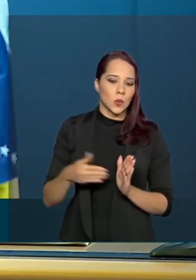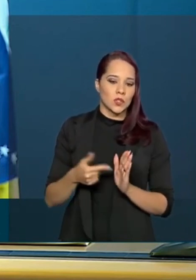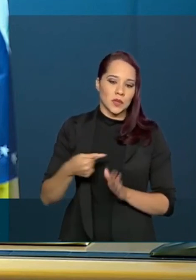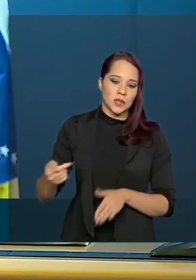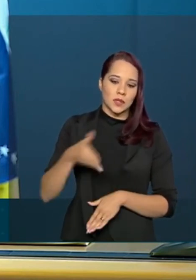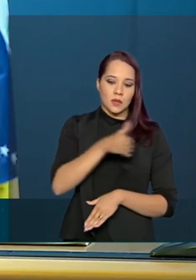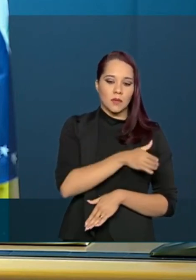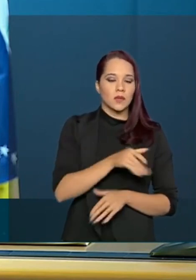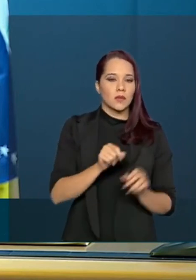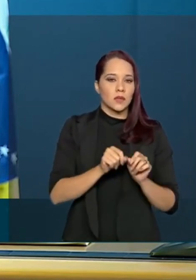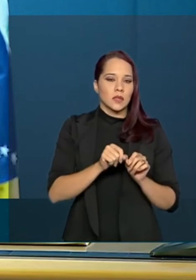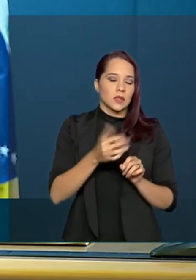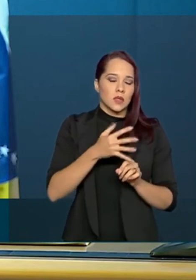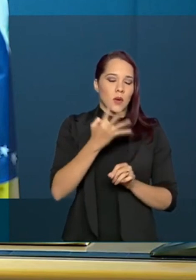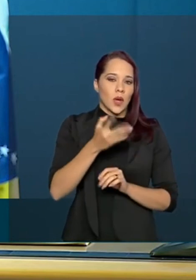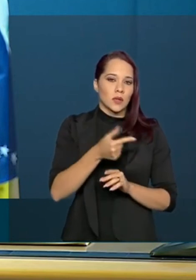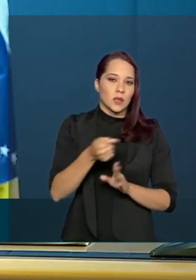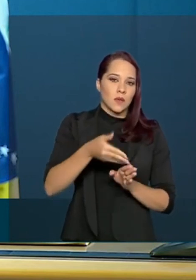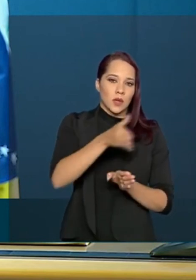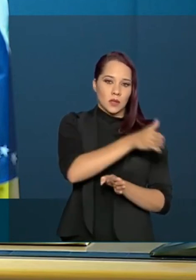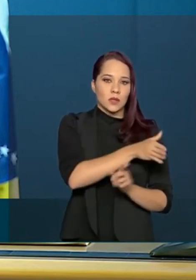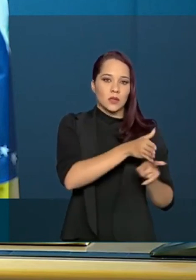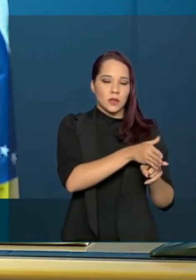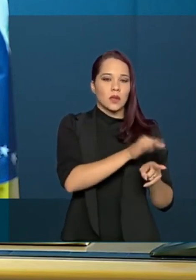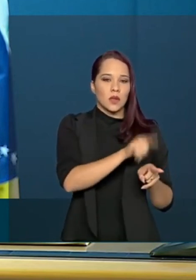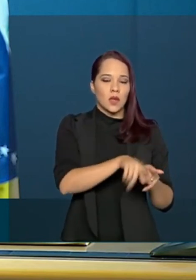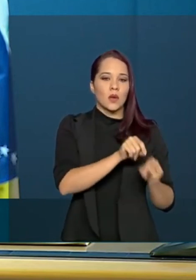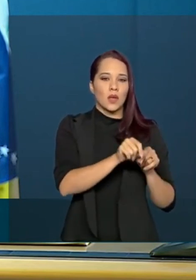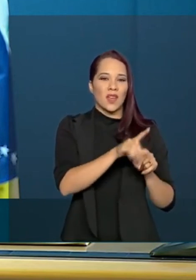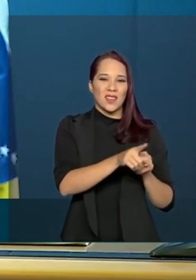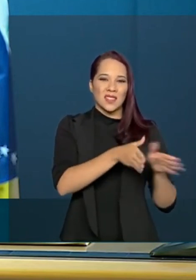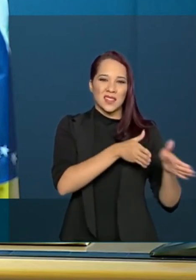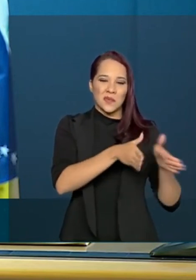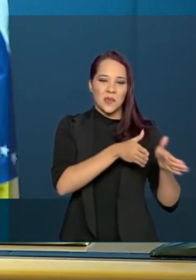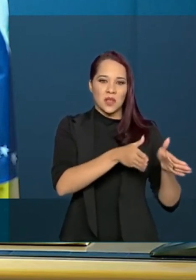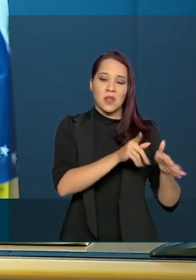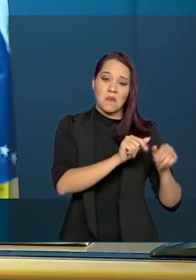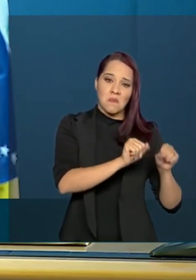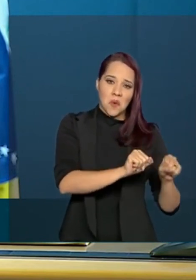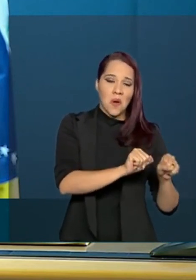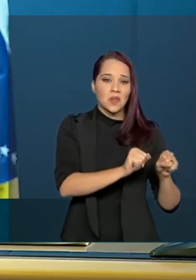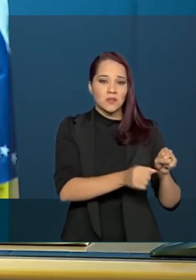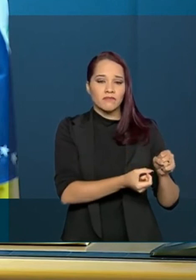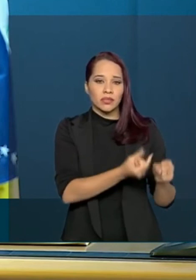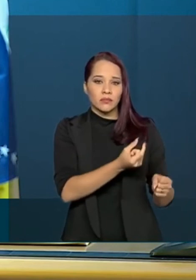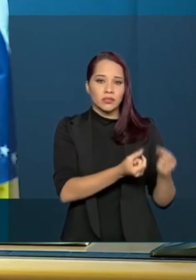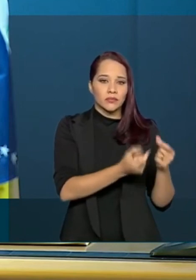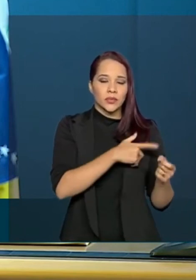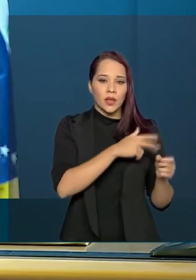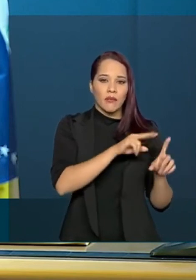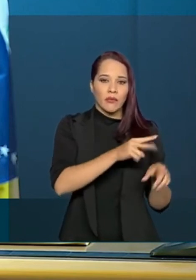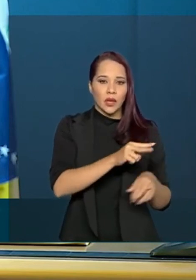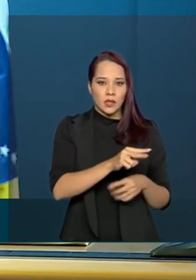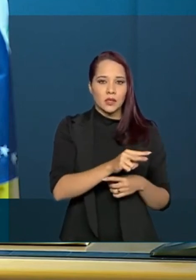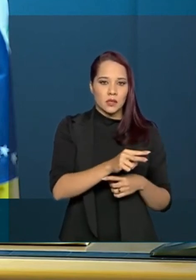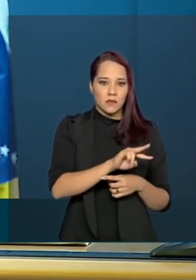fazendo, logicamente, o desconto das 4 semanas epidemiológicas anteriores, que é aquela semana em que pode surgir uma variação,